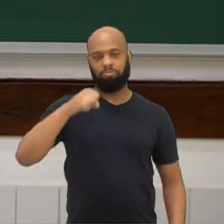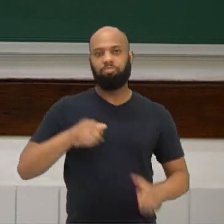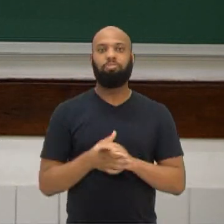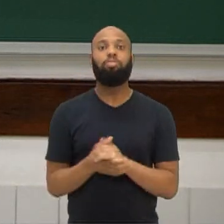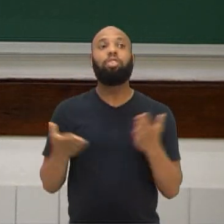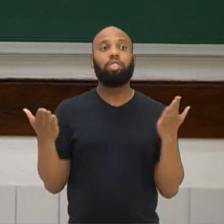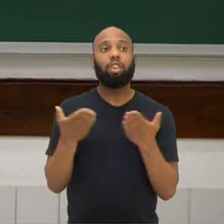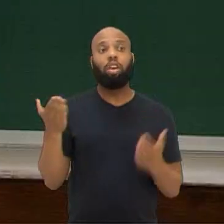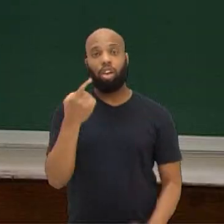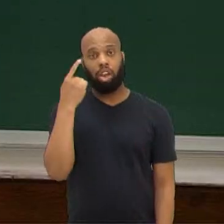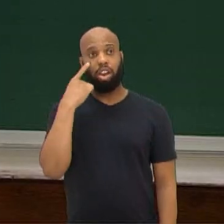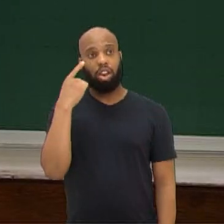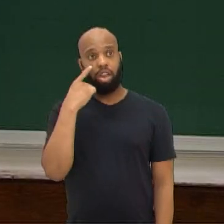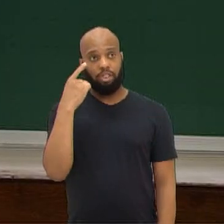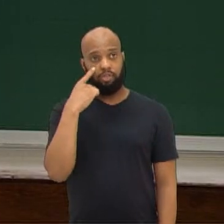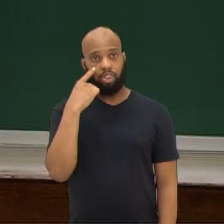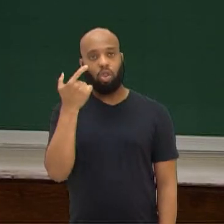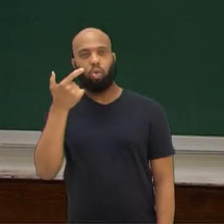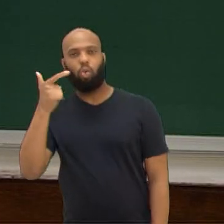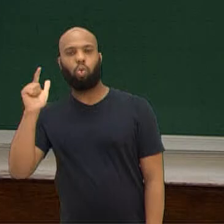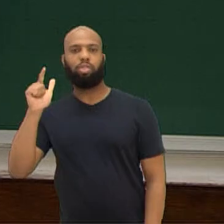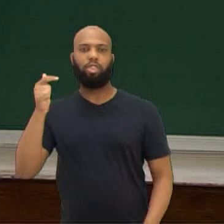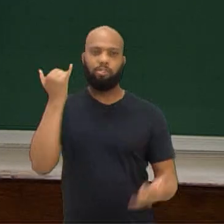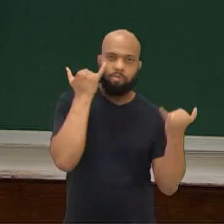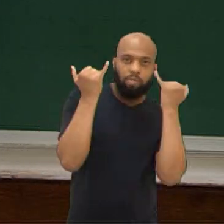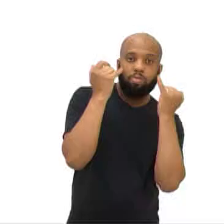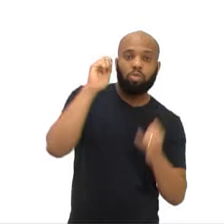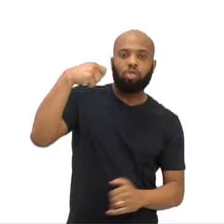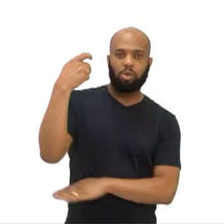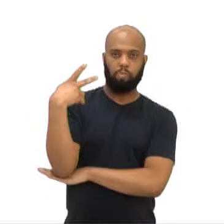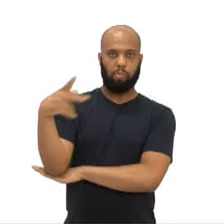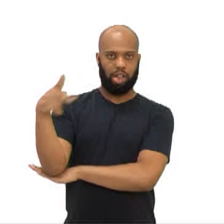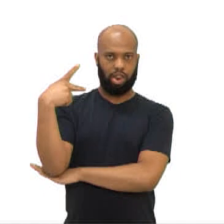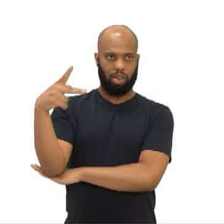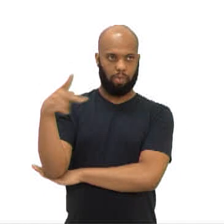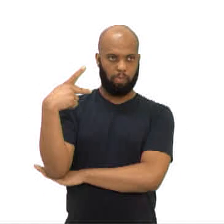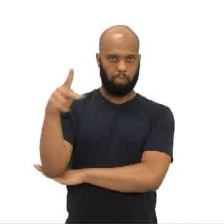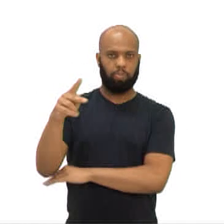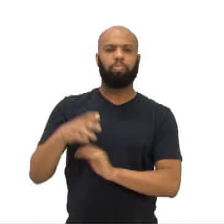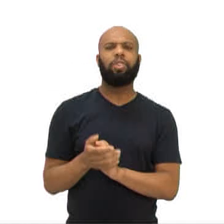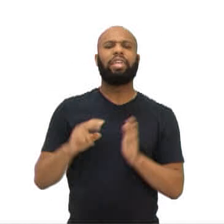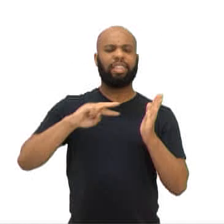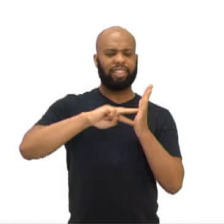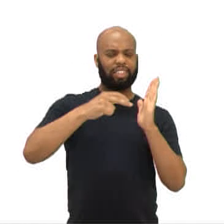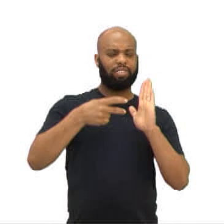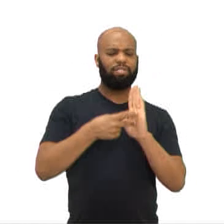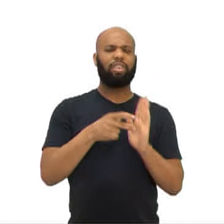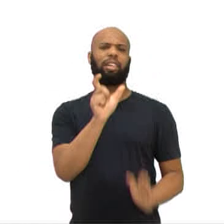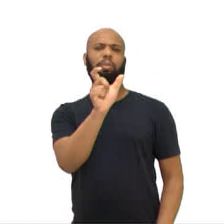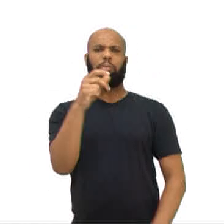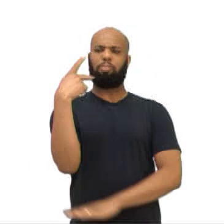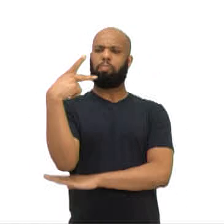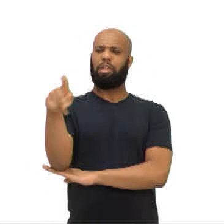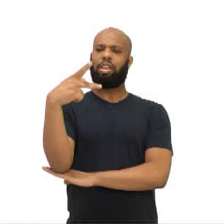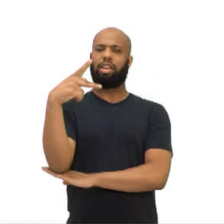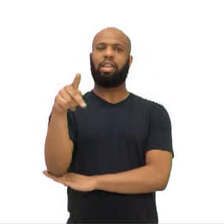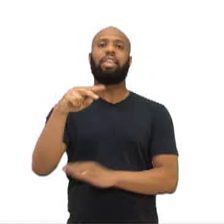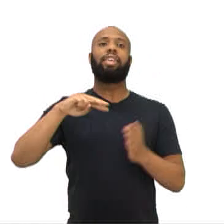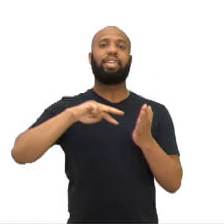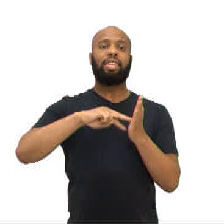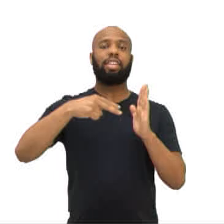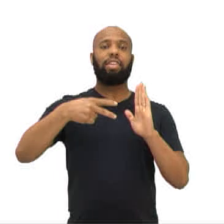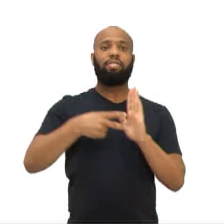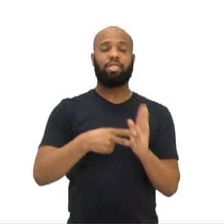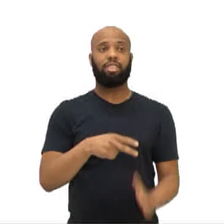então alguns dados generais sobre Paraguai. O significado do nome Paraguai del Guarani, água como el